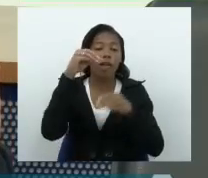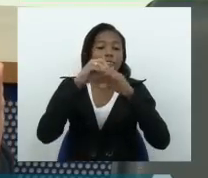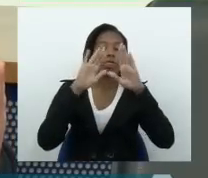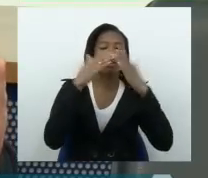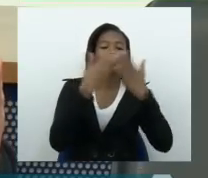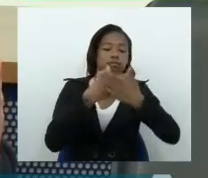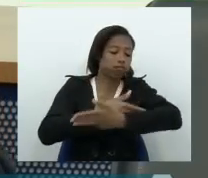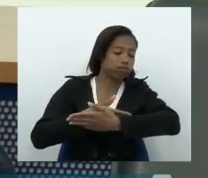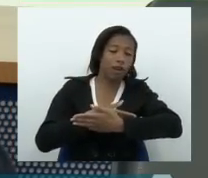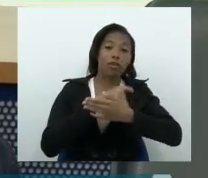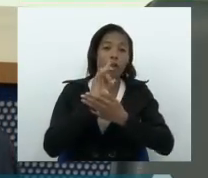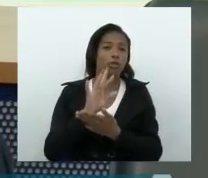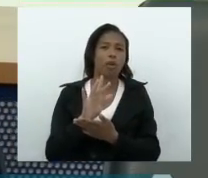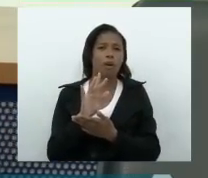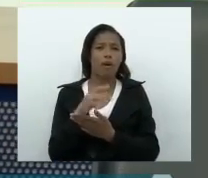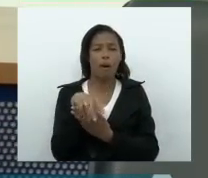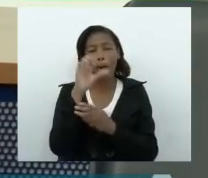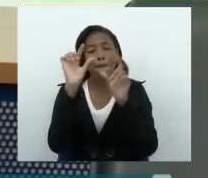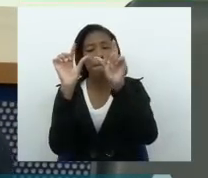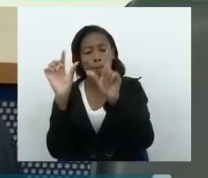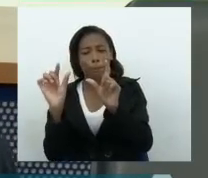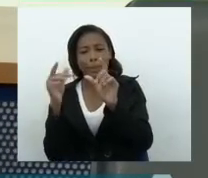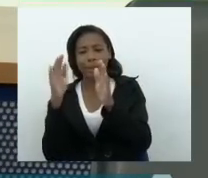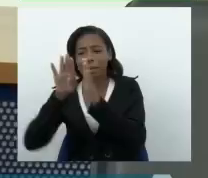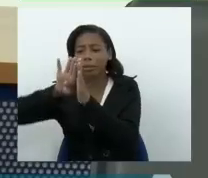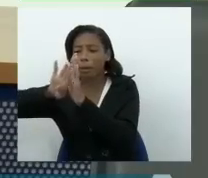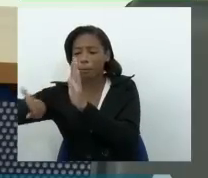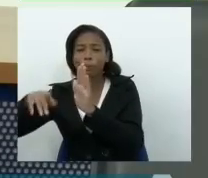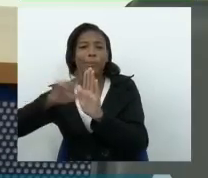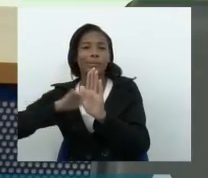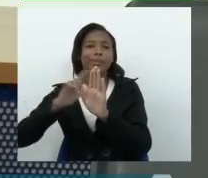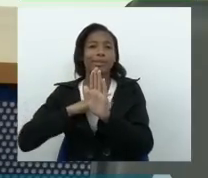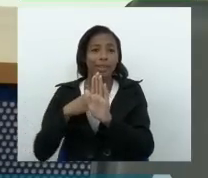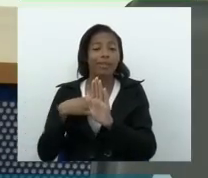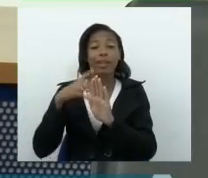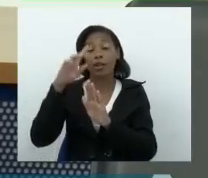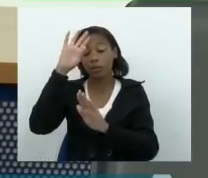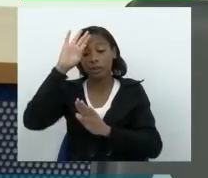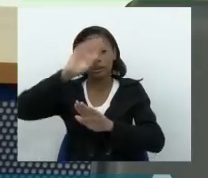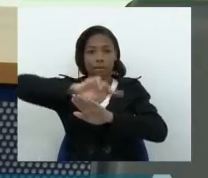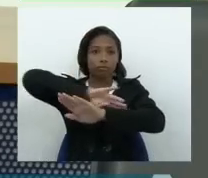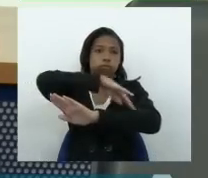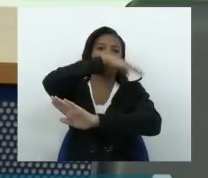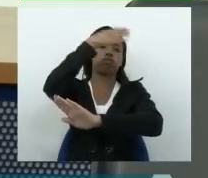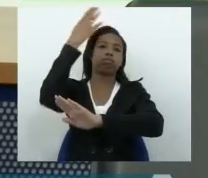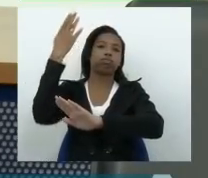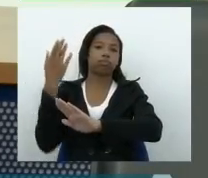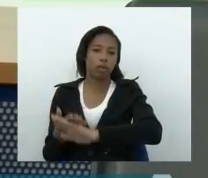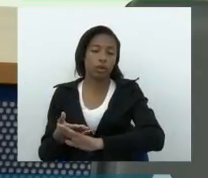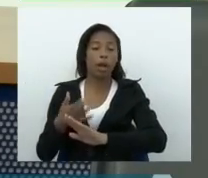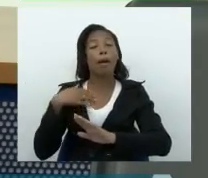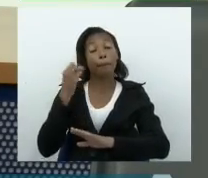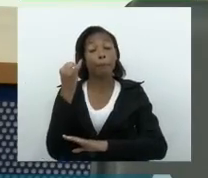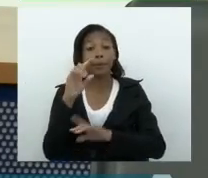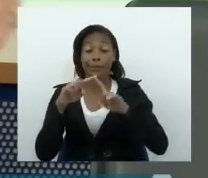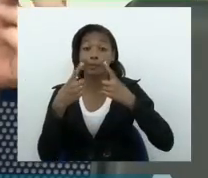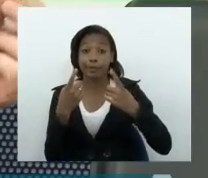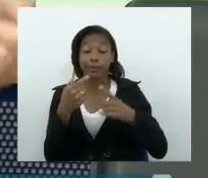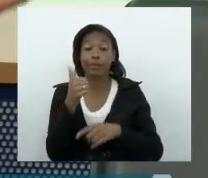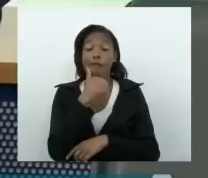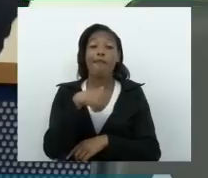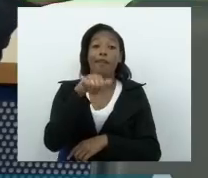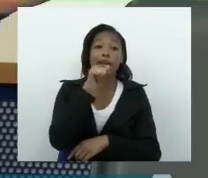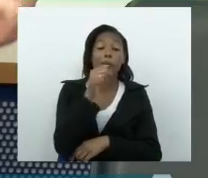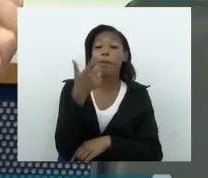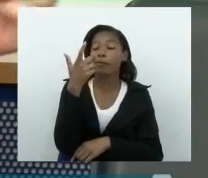creche. Apenas uma pequena parte tem o tempo integral. Isso é óbvio que faz com que a mãe